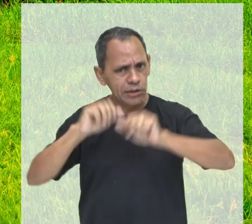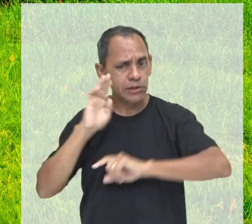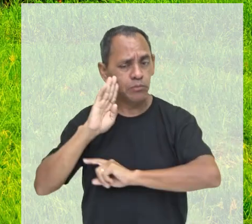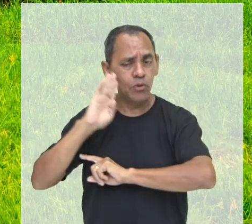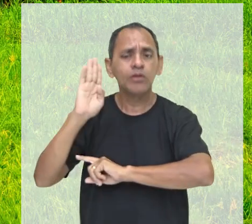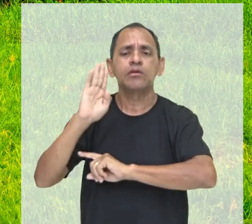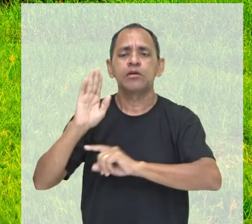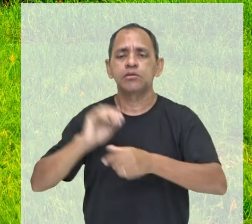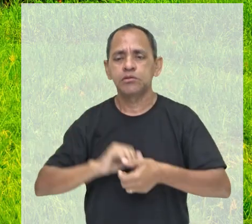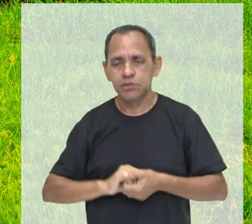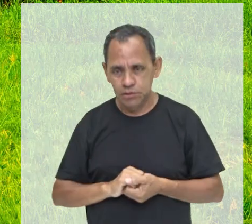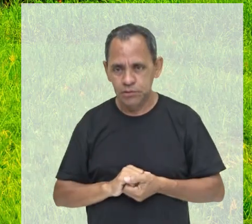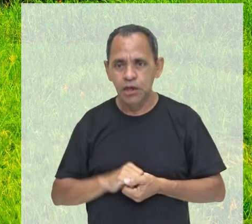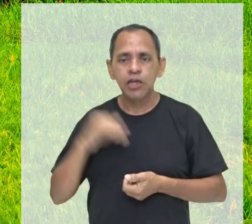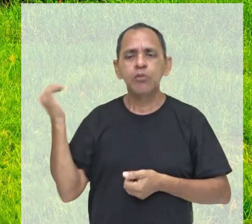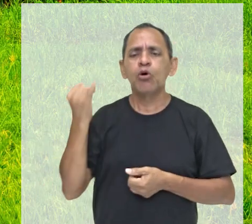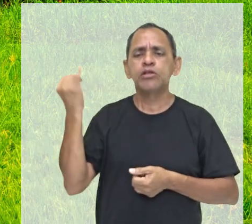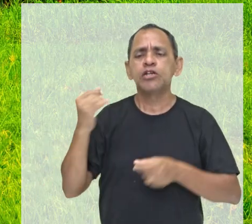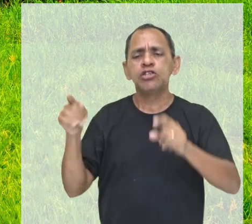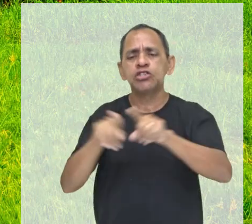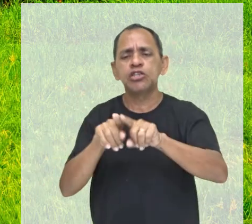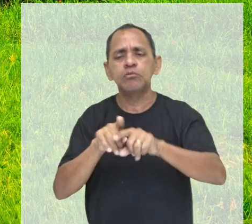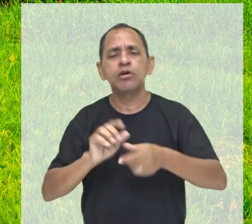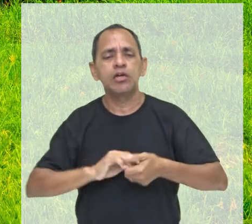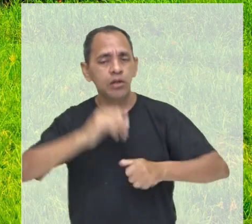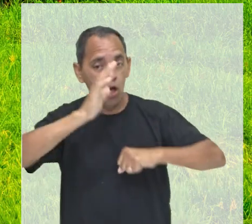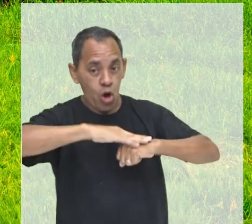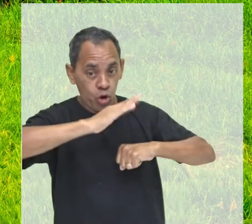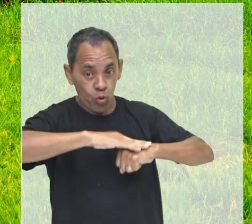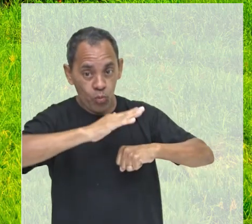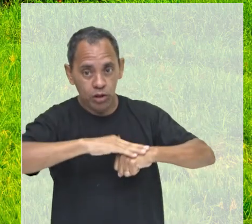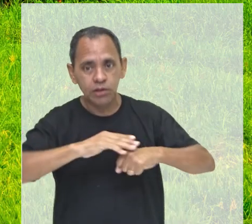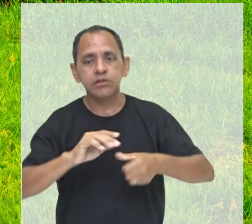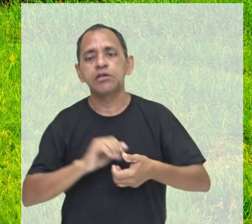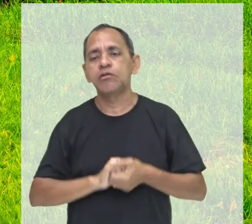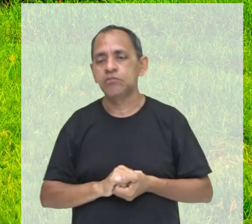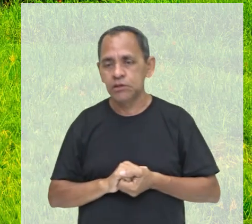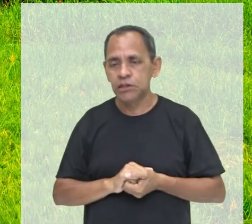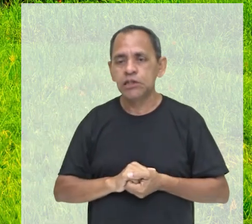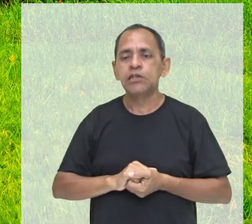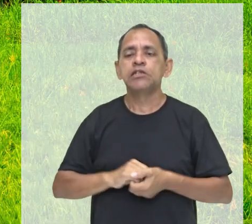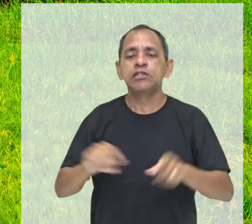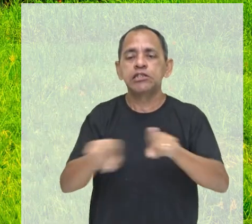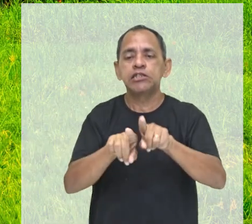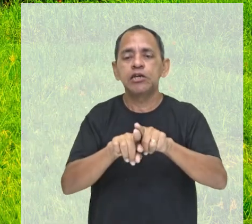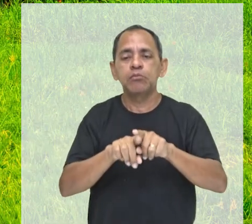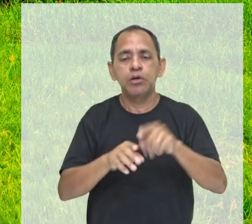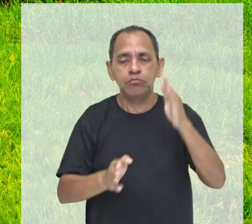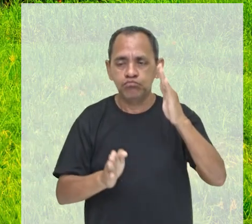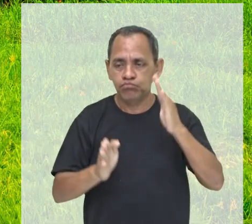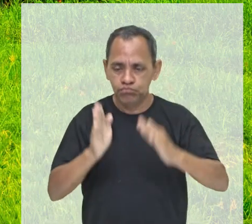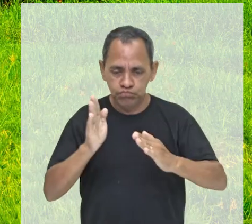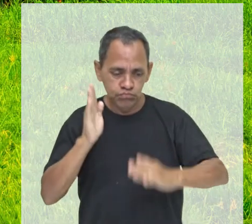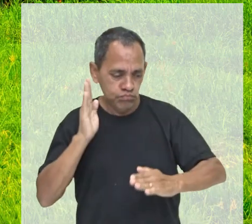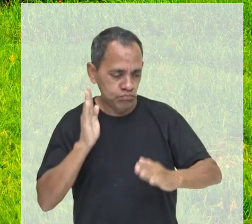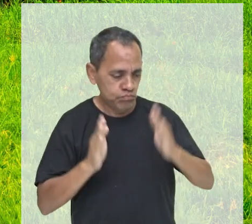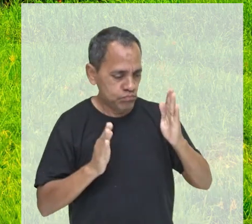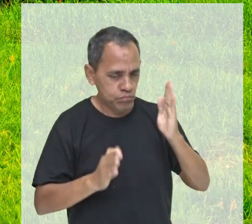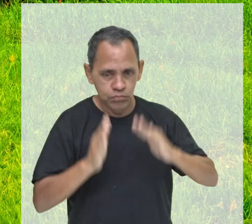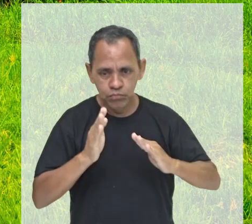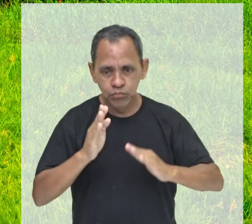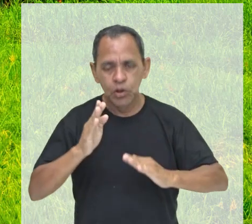a automatização e a robótica muito utilizada nos dias atuais. Essas máquinas automatizadas, gente,